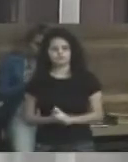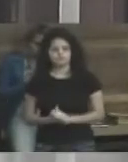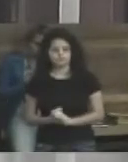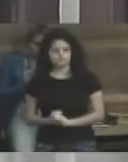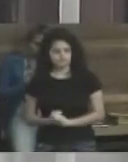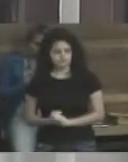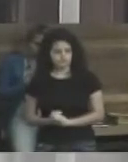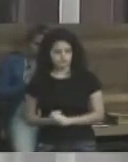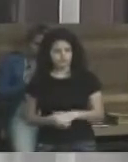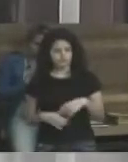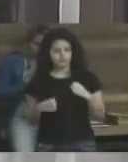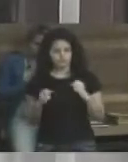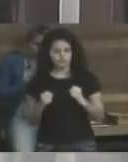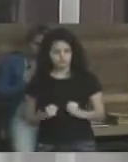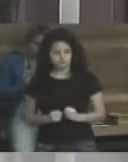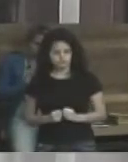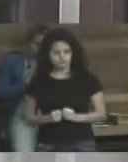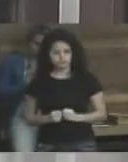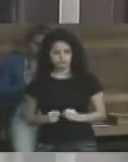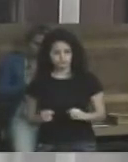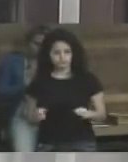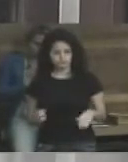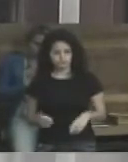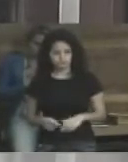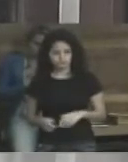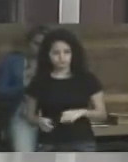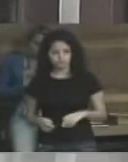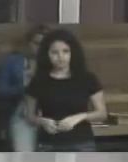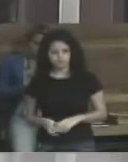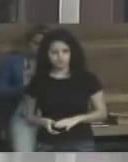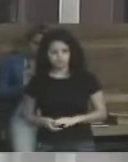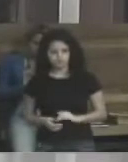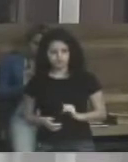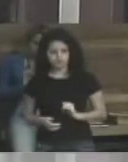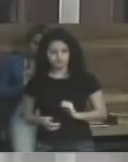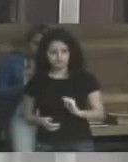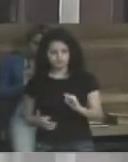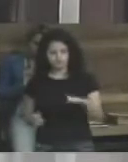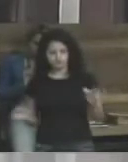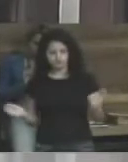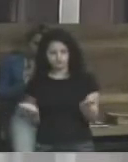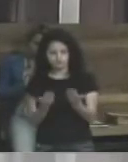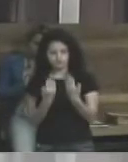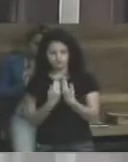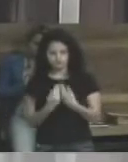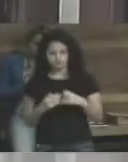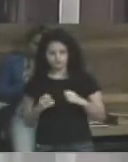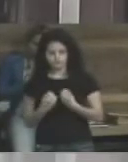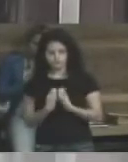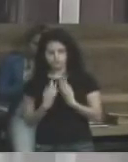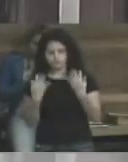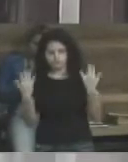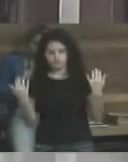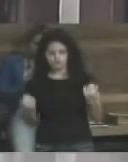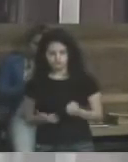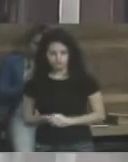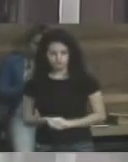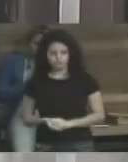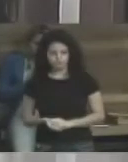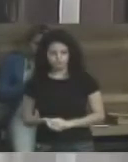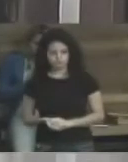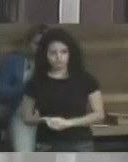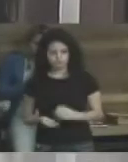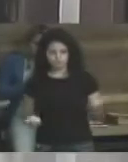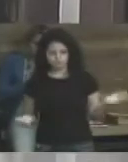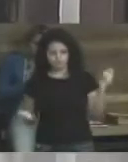É possível evitar o fechamento do estaleiro e voltar a gerar novos postos de trabalho. Basta retomar as 4